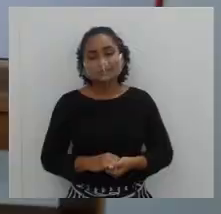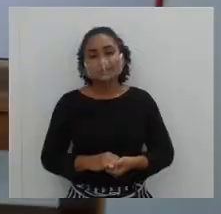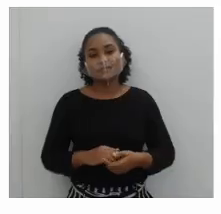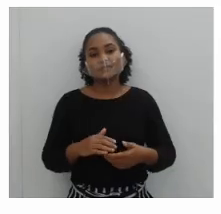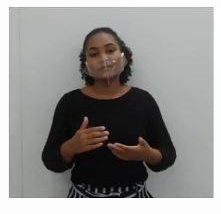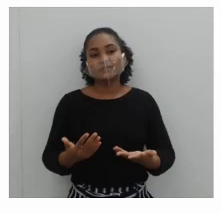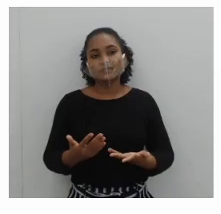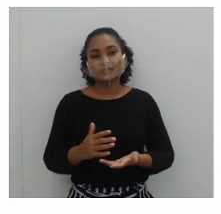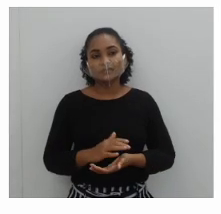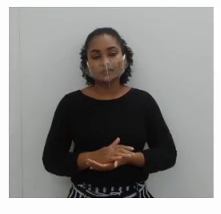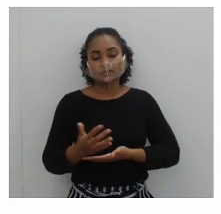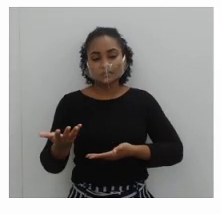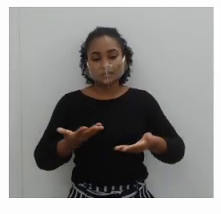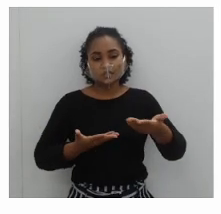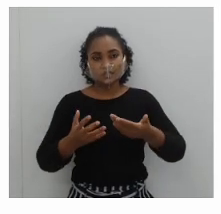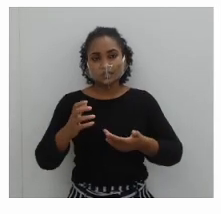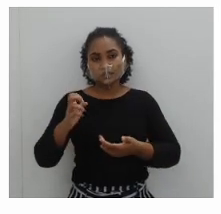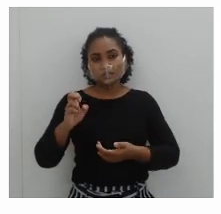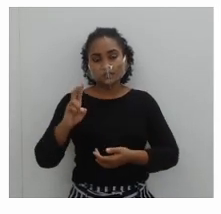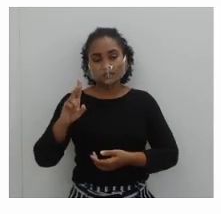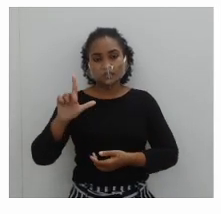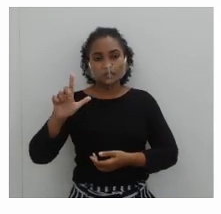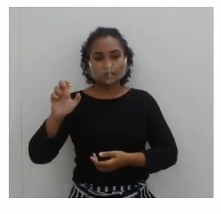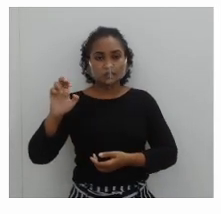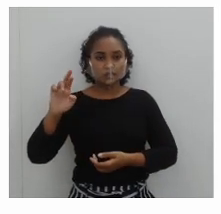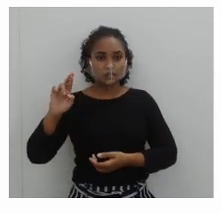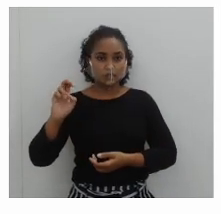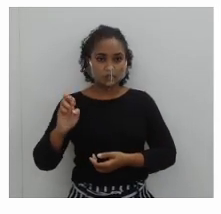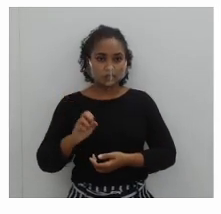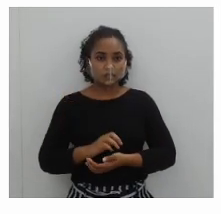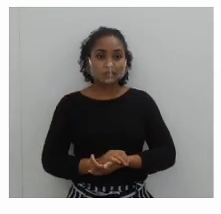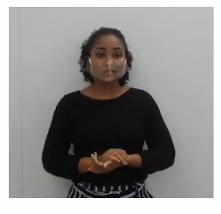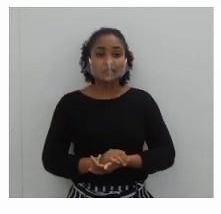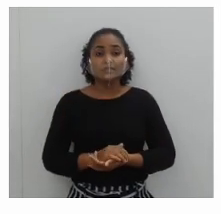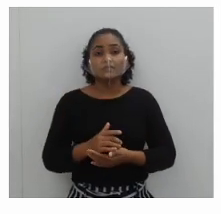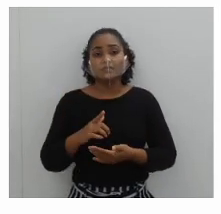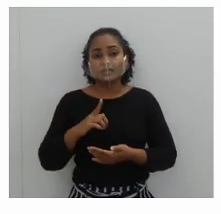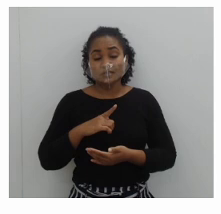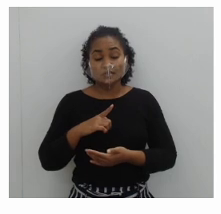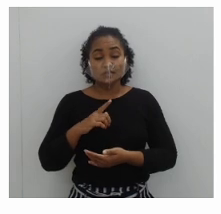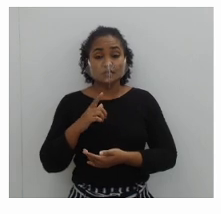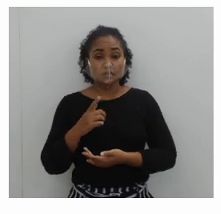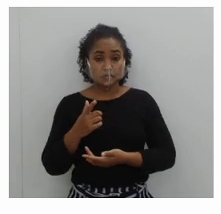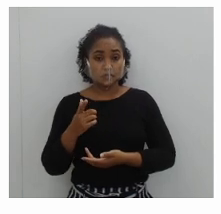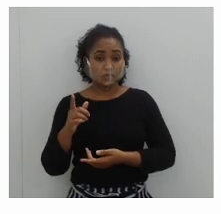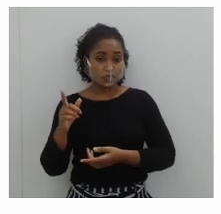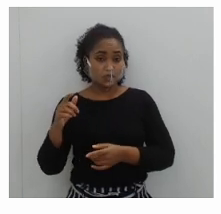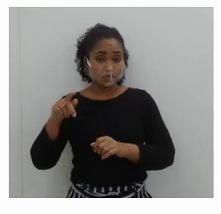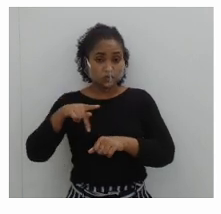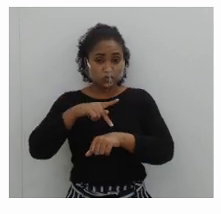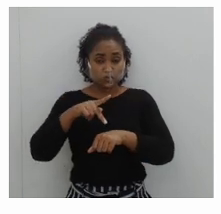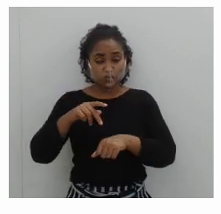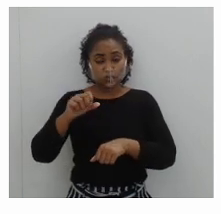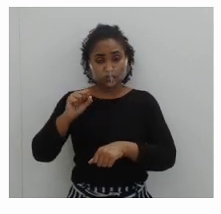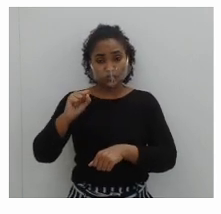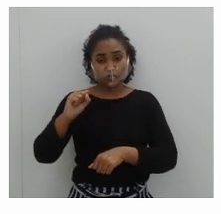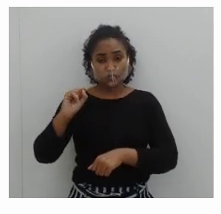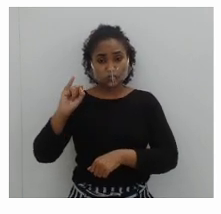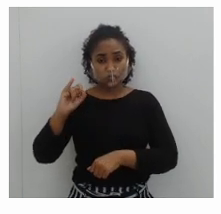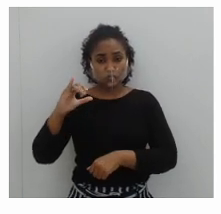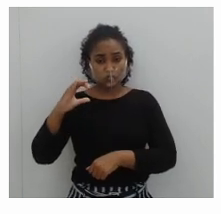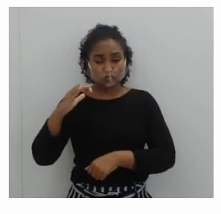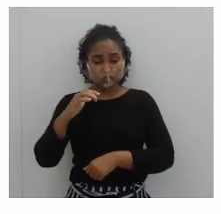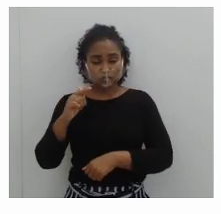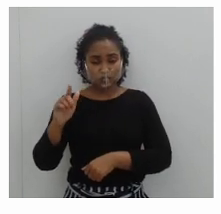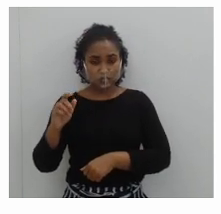Relação de Euler. O matemático suíço Leonhard Euler, que viveu de 1707 a